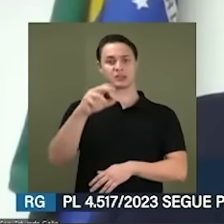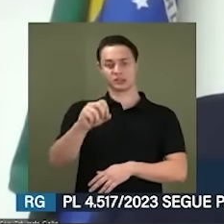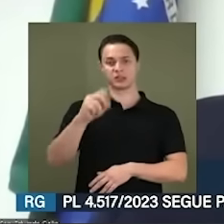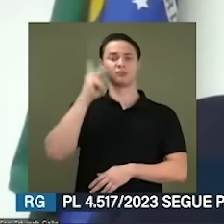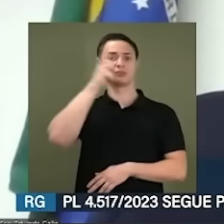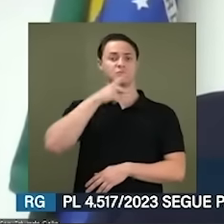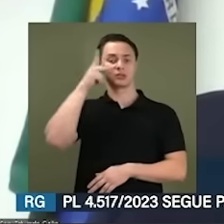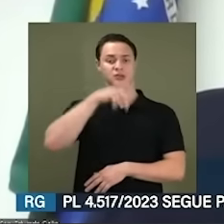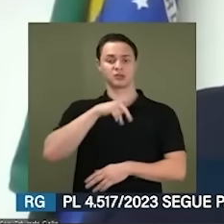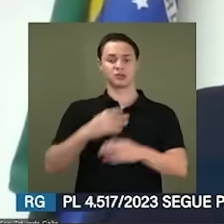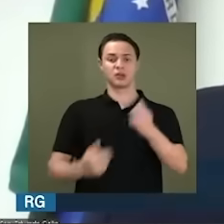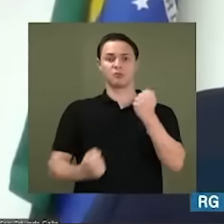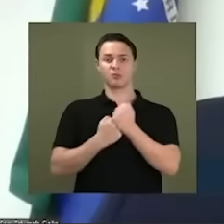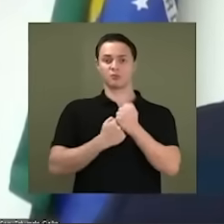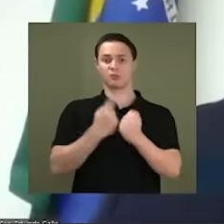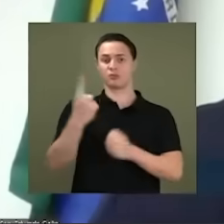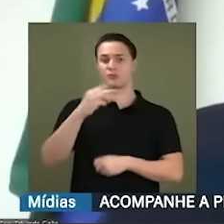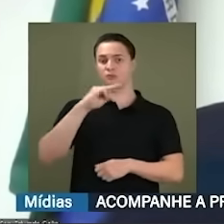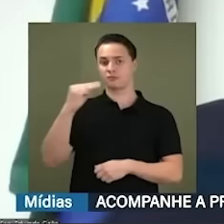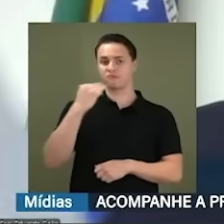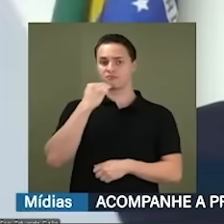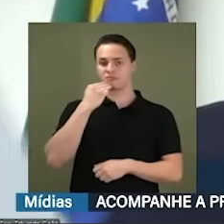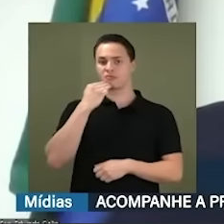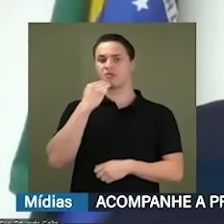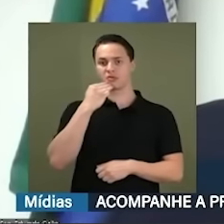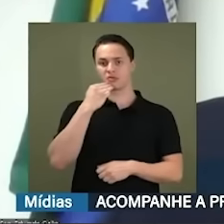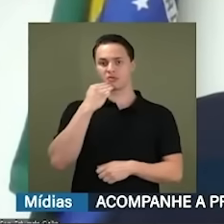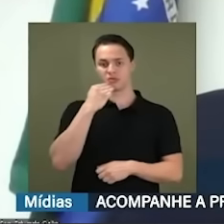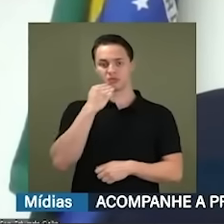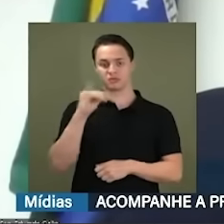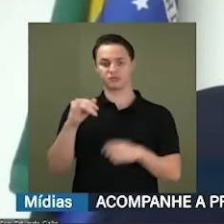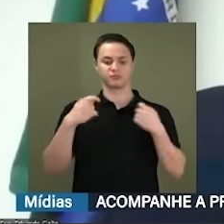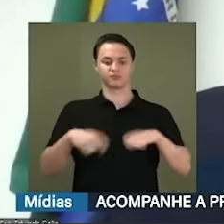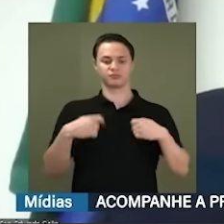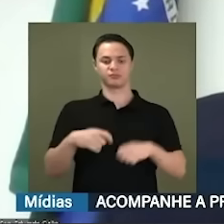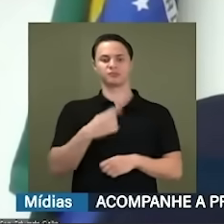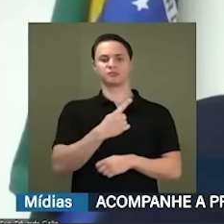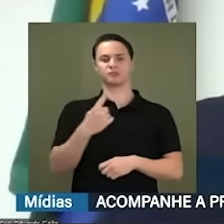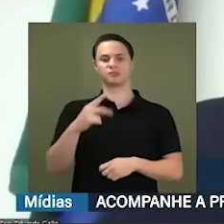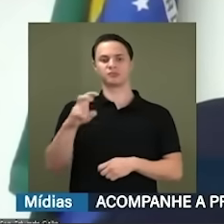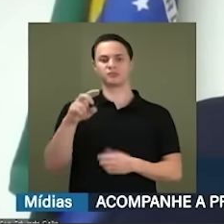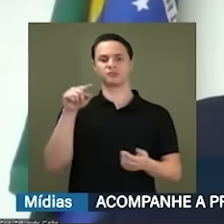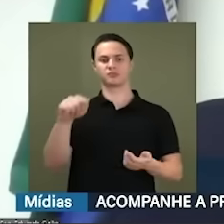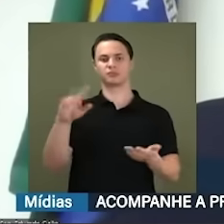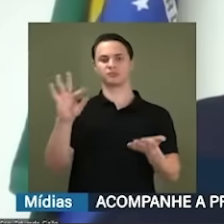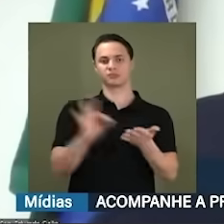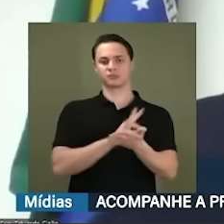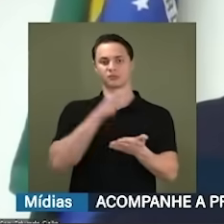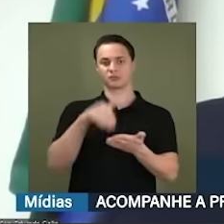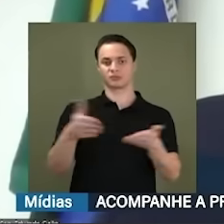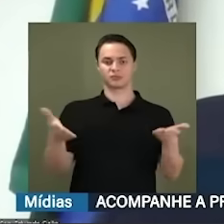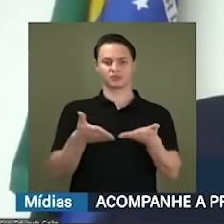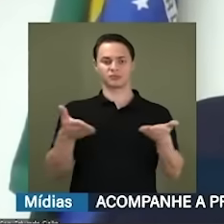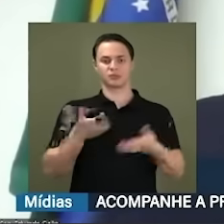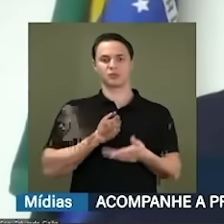com apoio de 1 milhão, para ser preciso, 115 mil assinaturas até o momento. O número